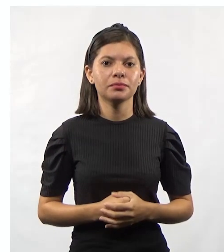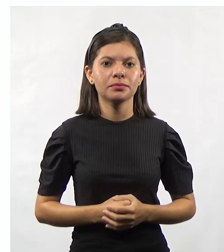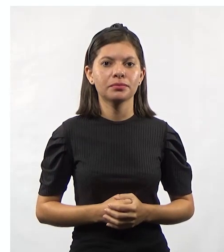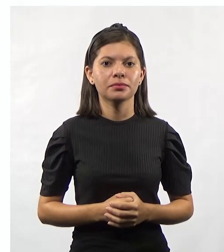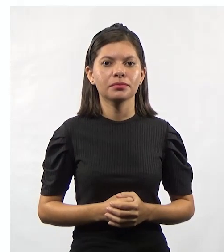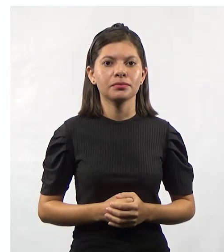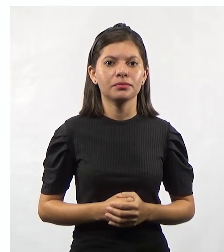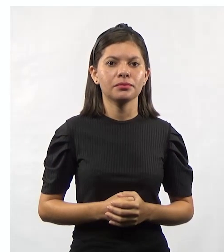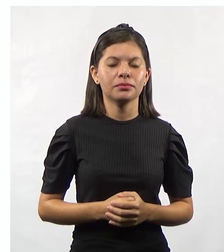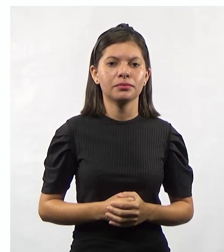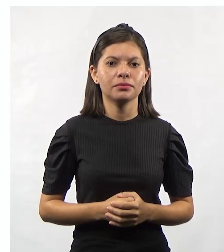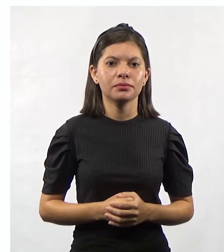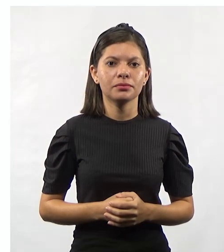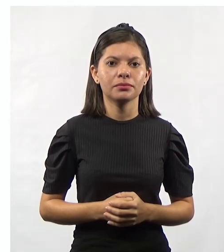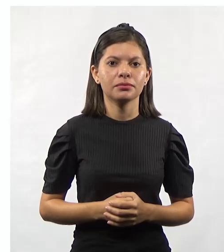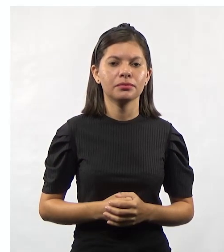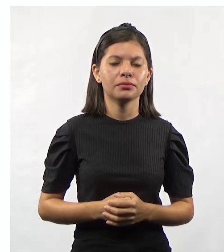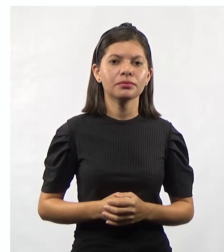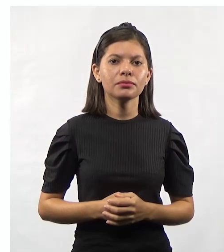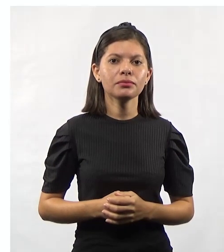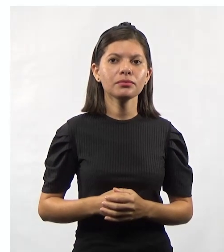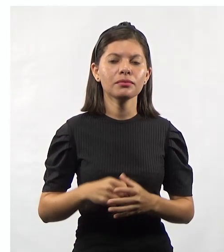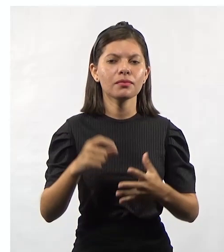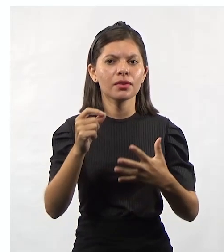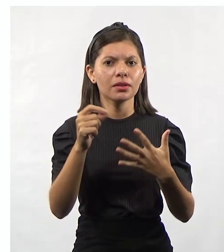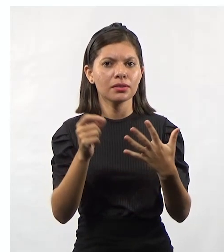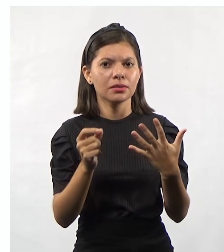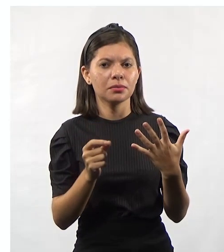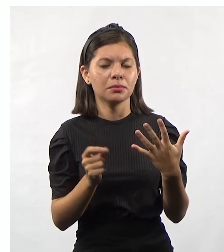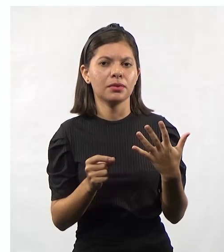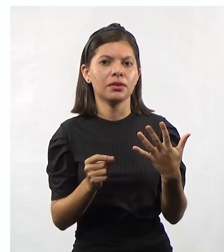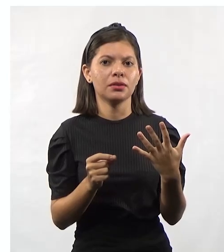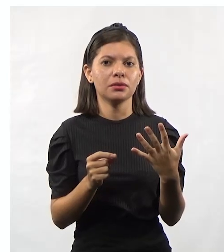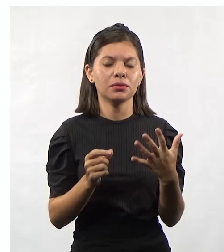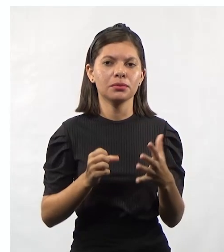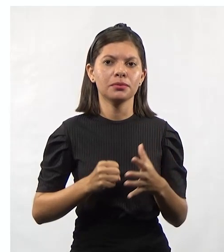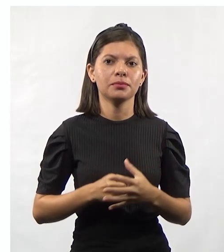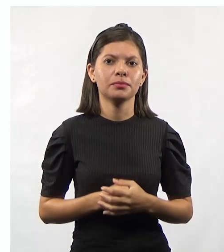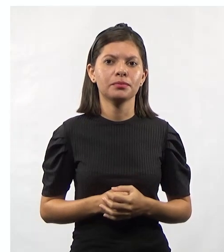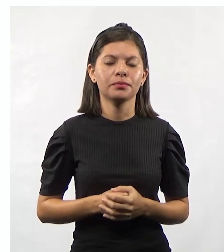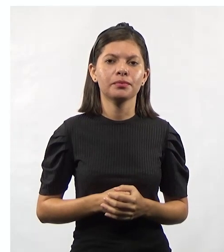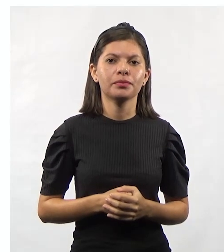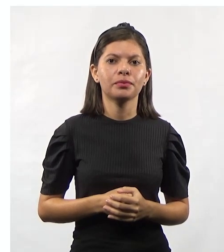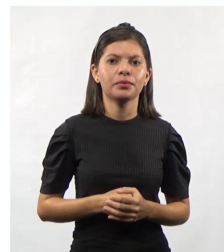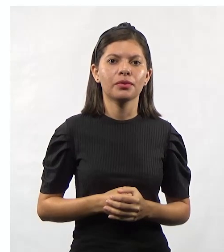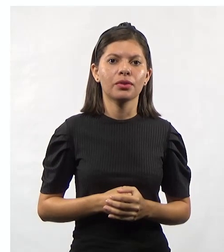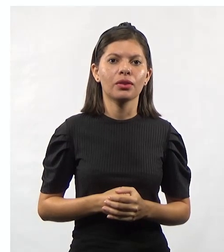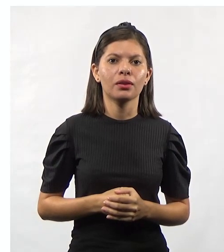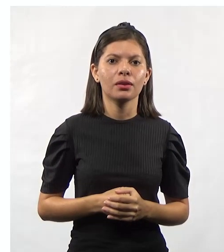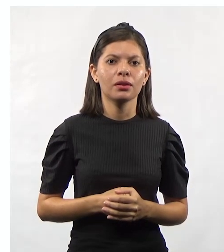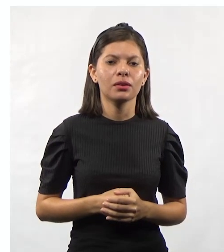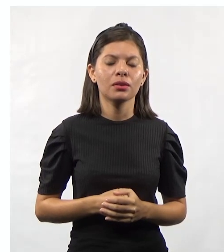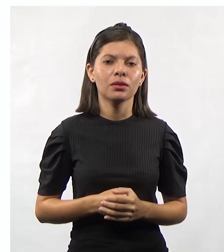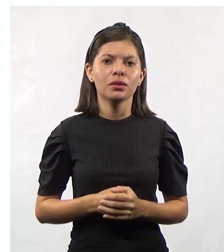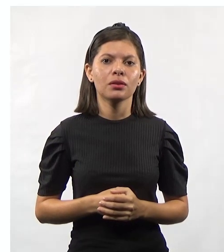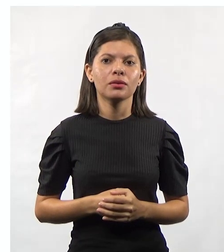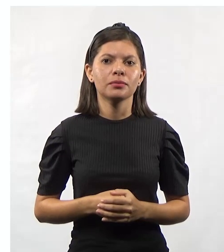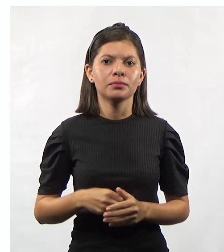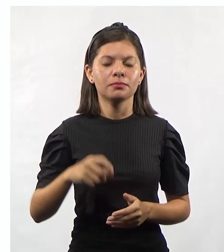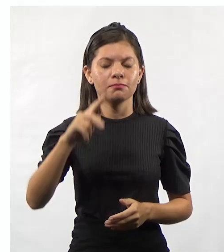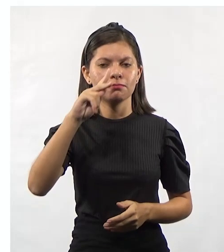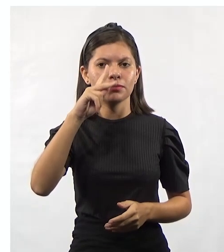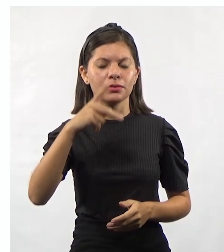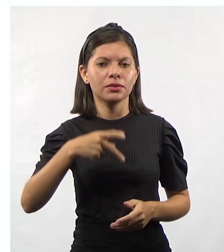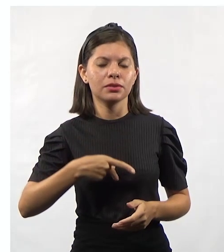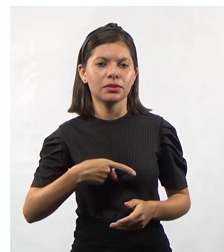estética. E aí um outro aspecto é a ética do cuidado de